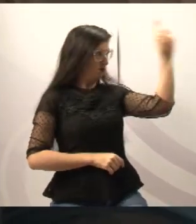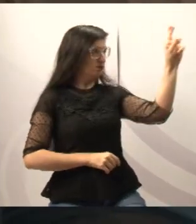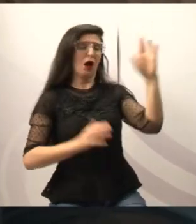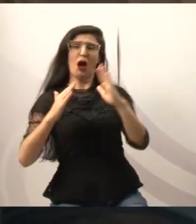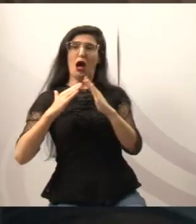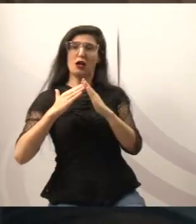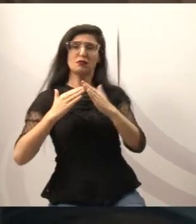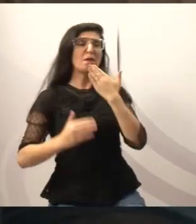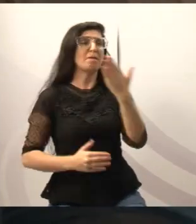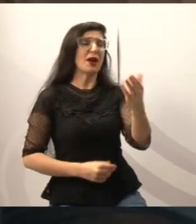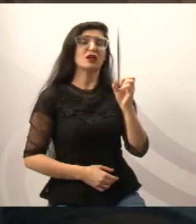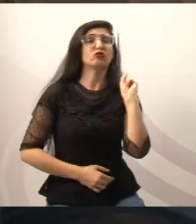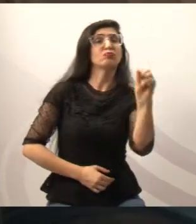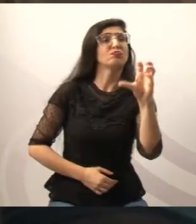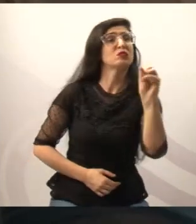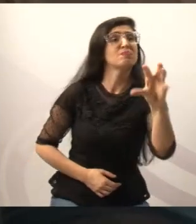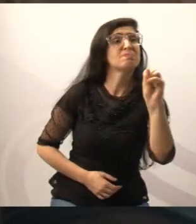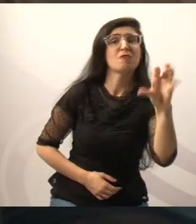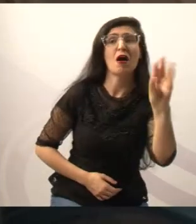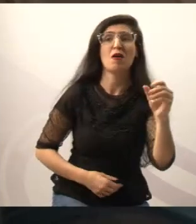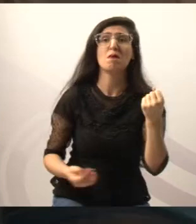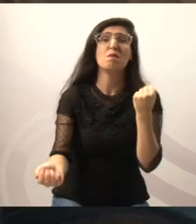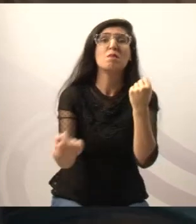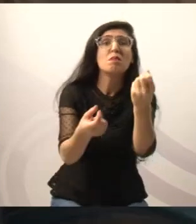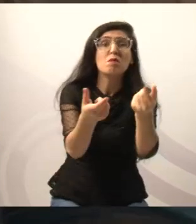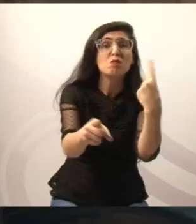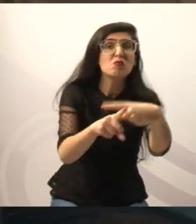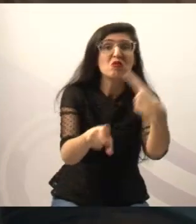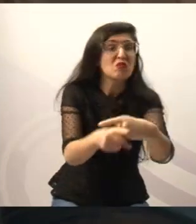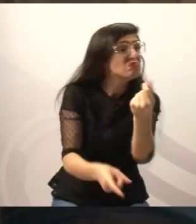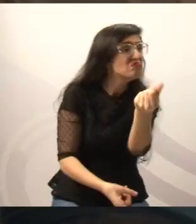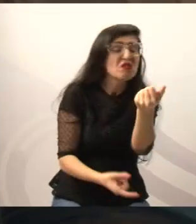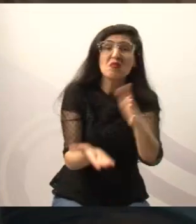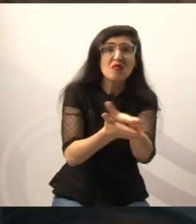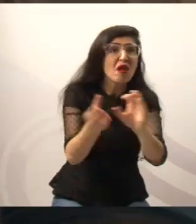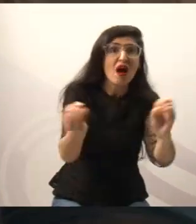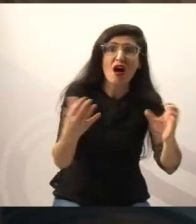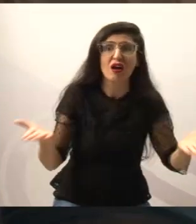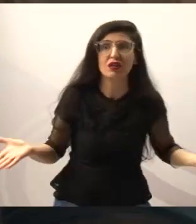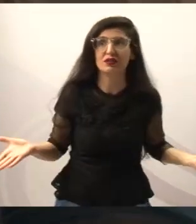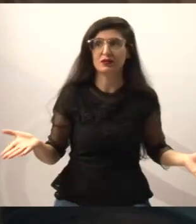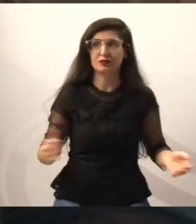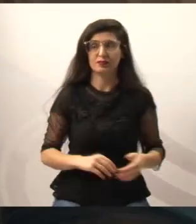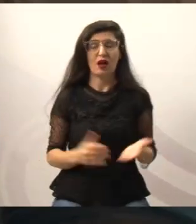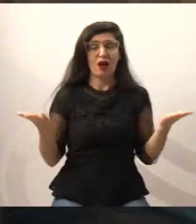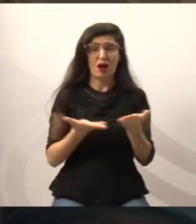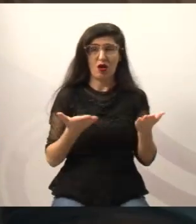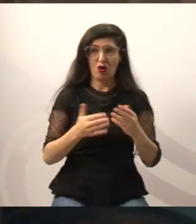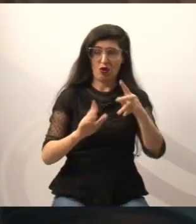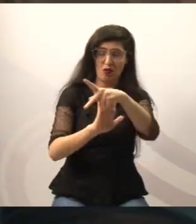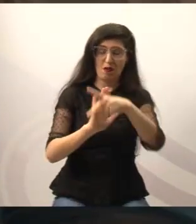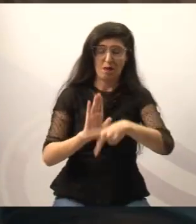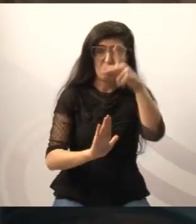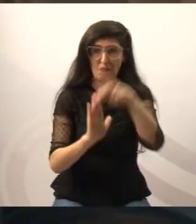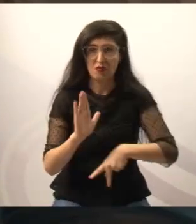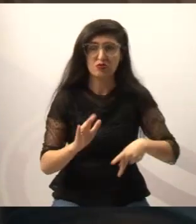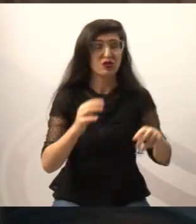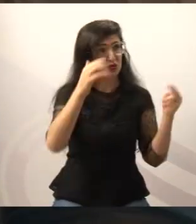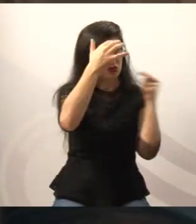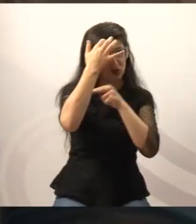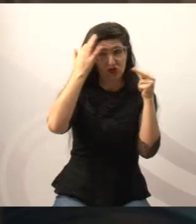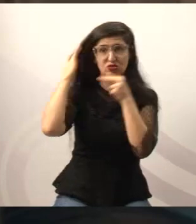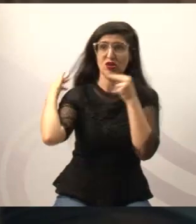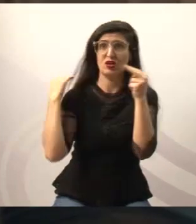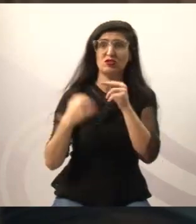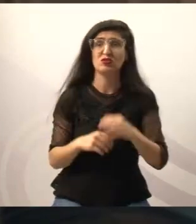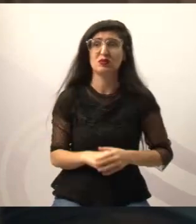essa questão de projetos de habitação de interesse social. Agora entrou mais essa emergência, que são as famílias, que não